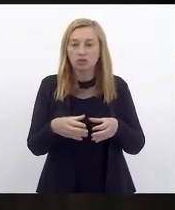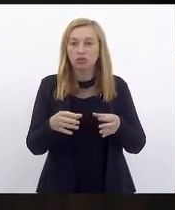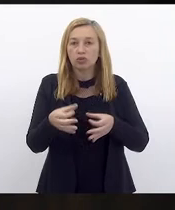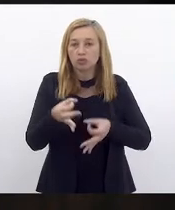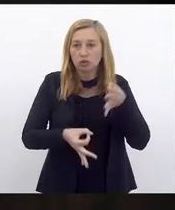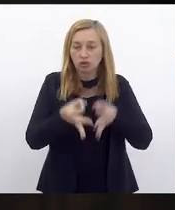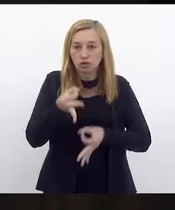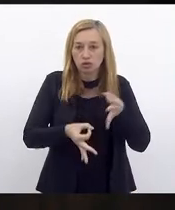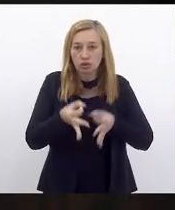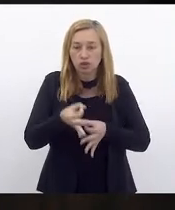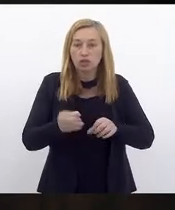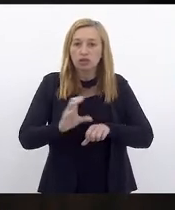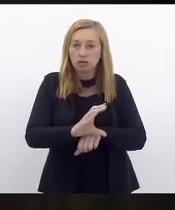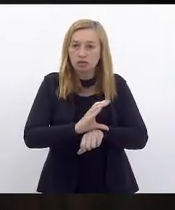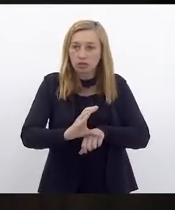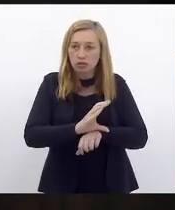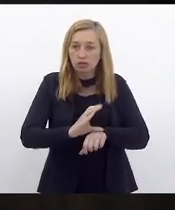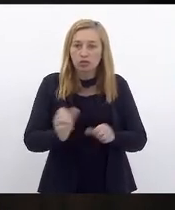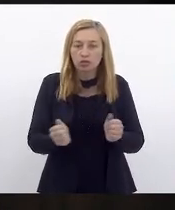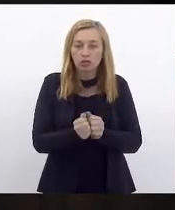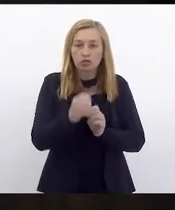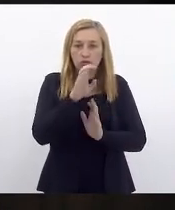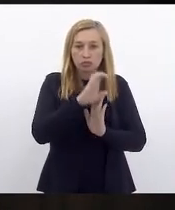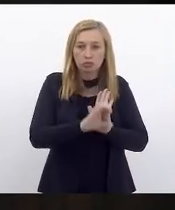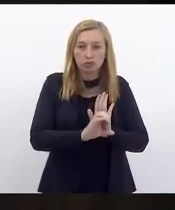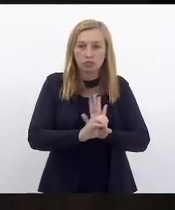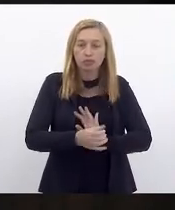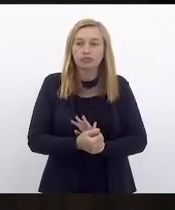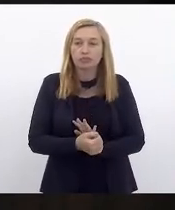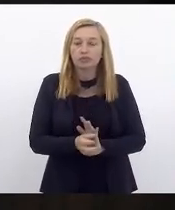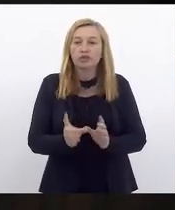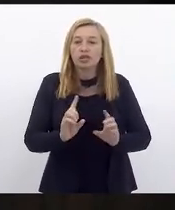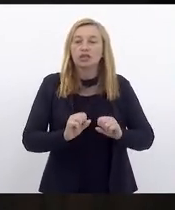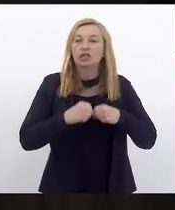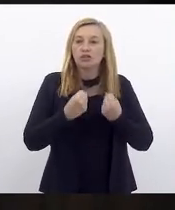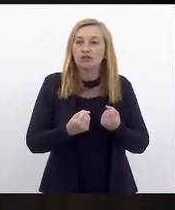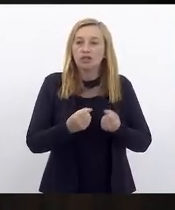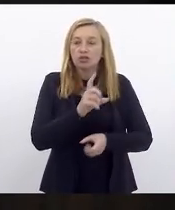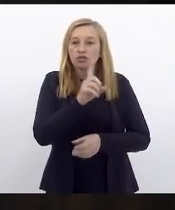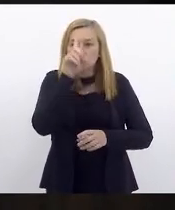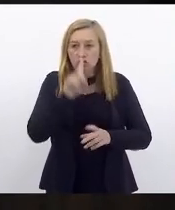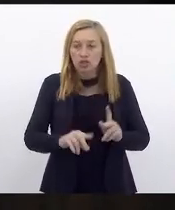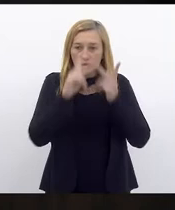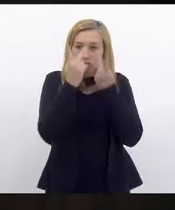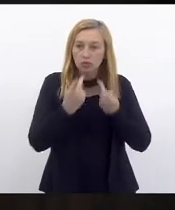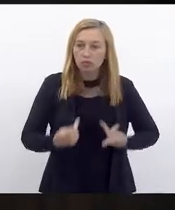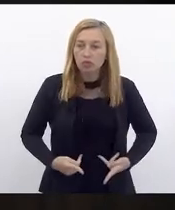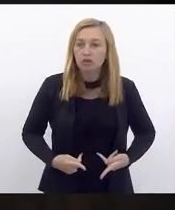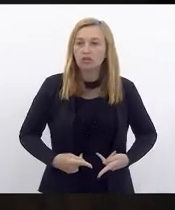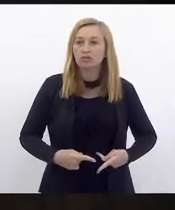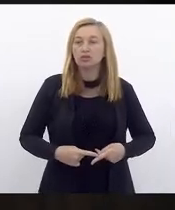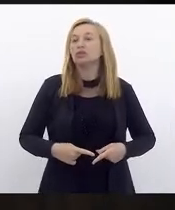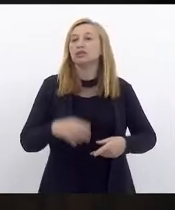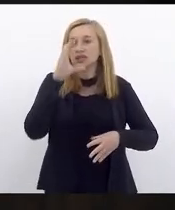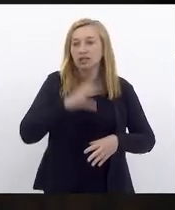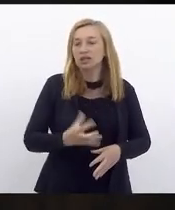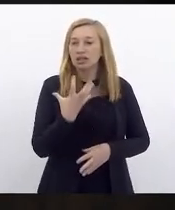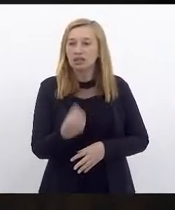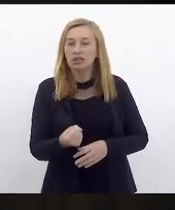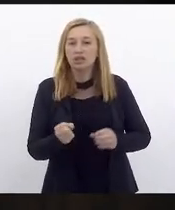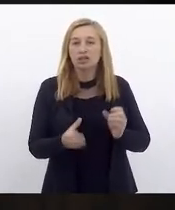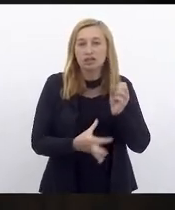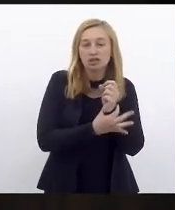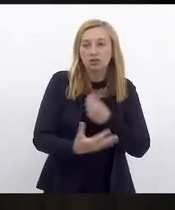Justiça pela Constitucionalidade, com emenda. De defesa dos direitos humanos e cidadania, favorável. Segurança